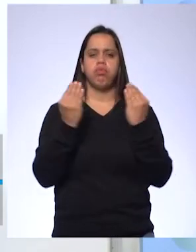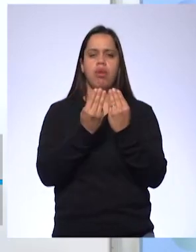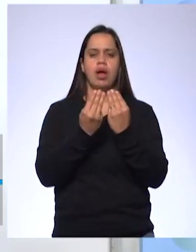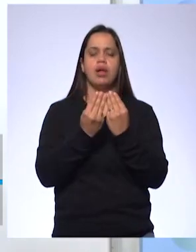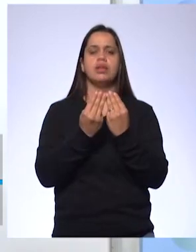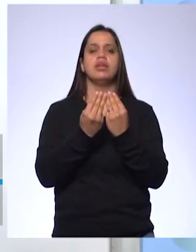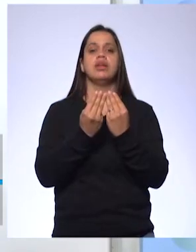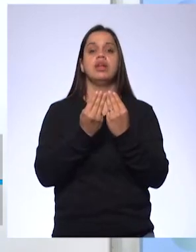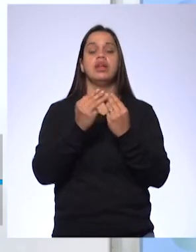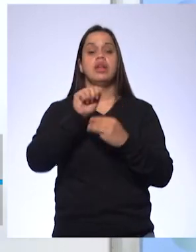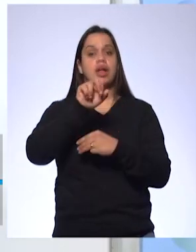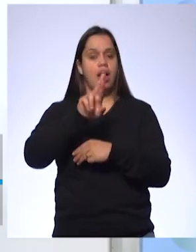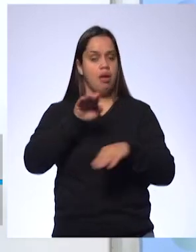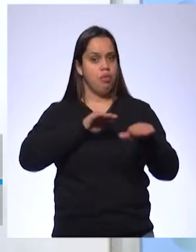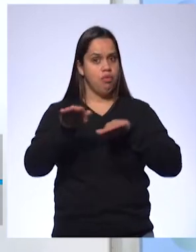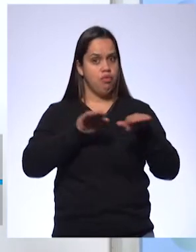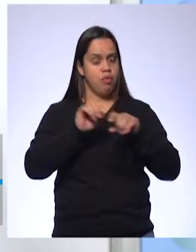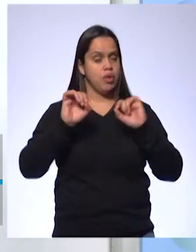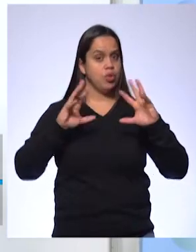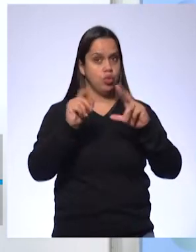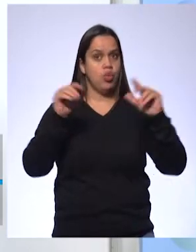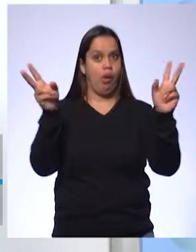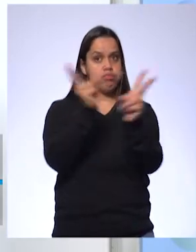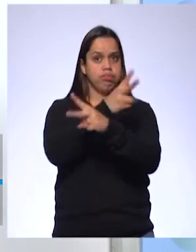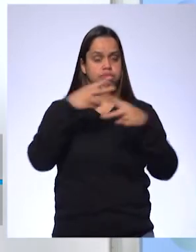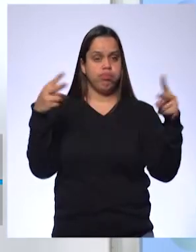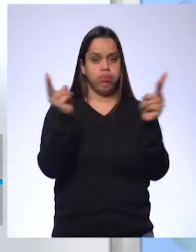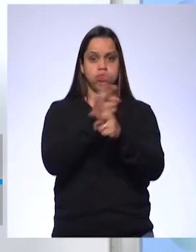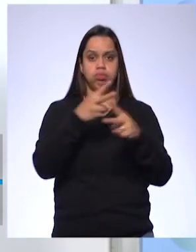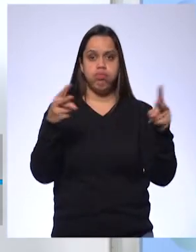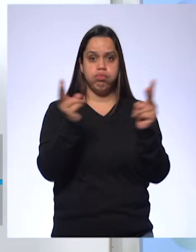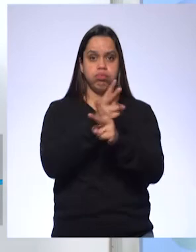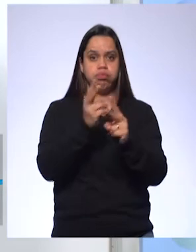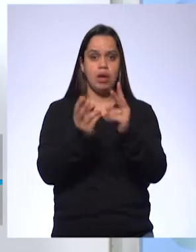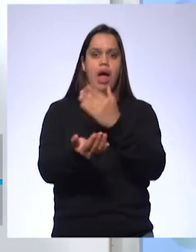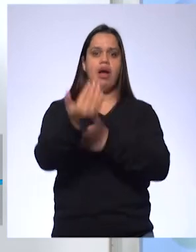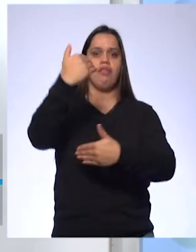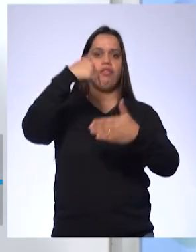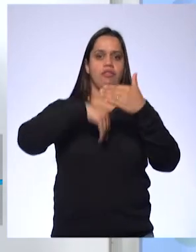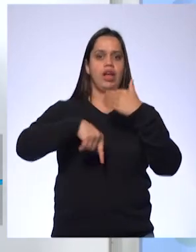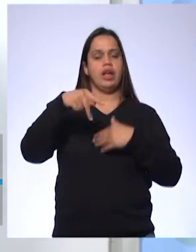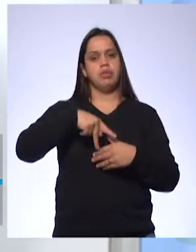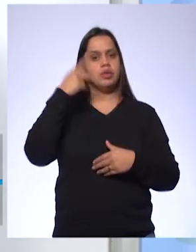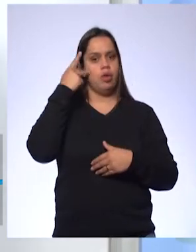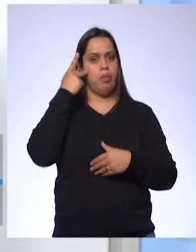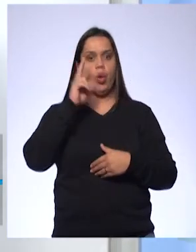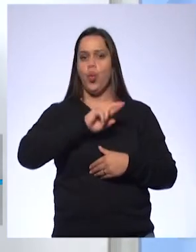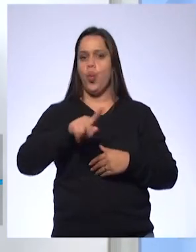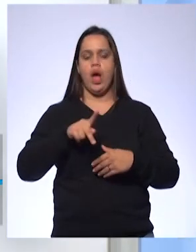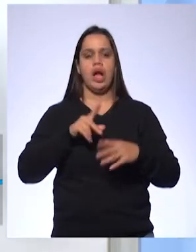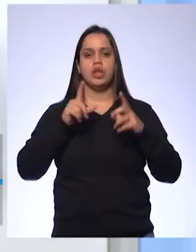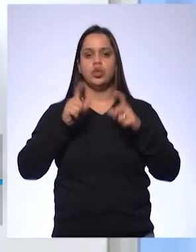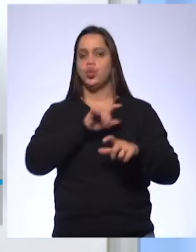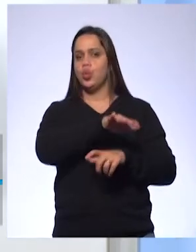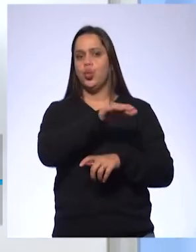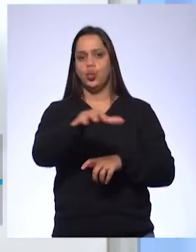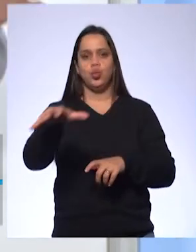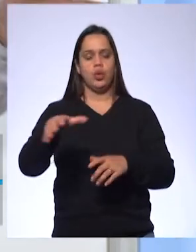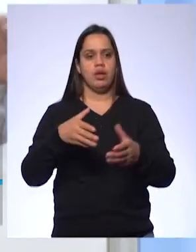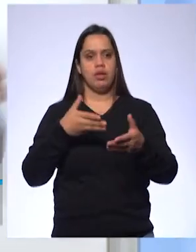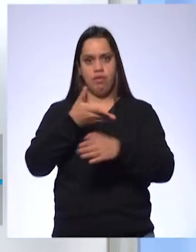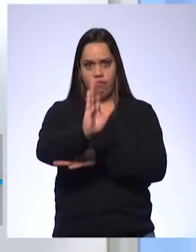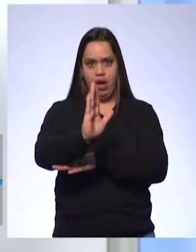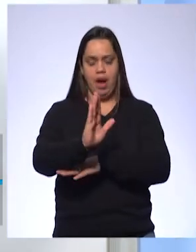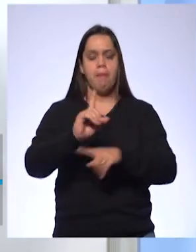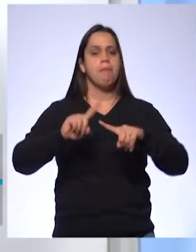ar em movimento, os ventos. E esse vento geralmente vem para São Paulo, não vem para todas as regiões, mas vem para São Paulo, vem para